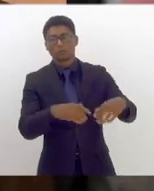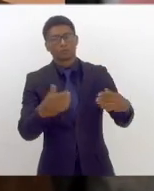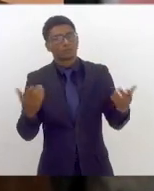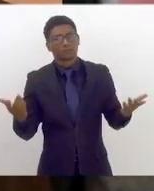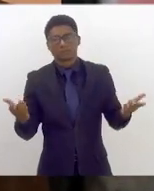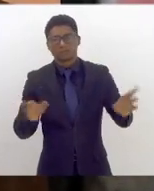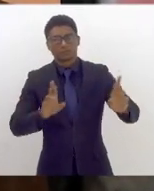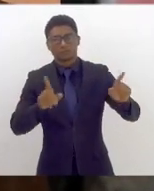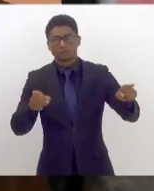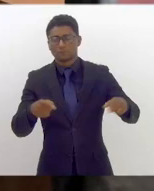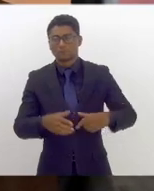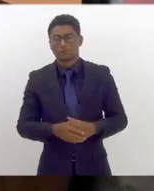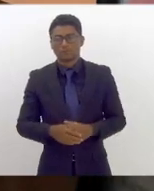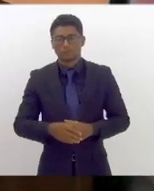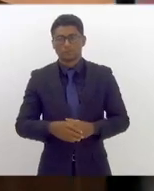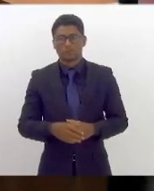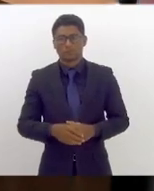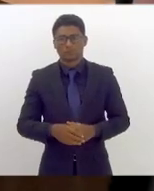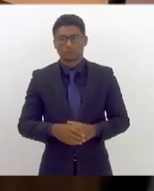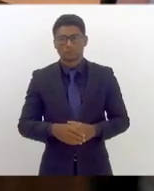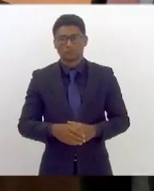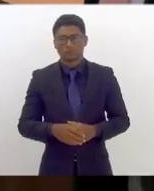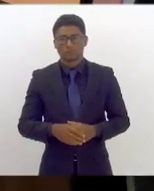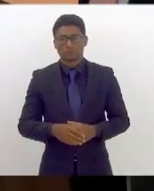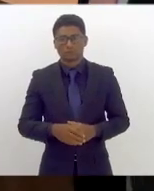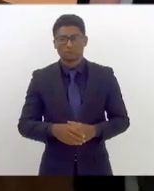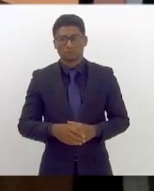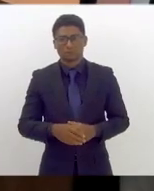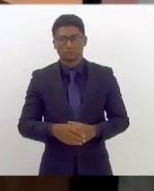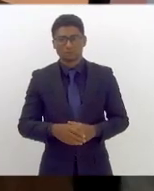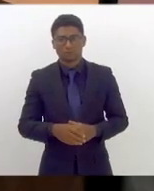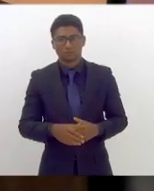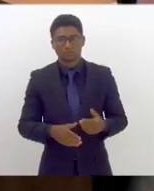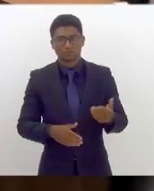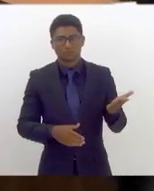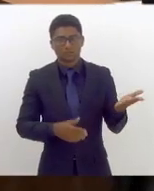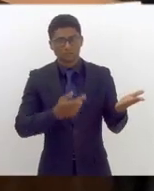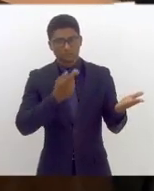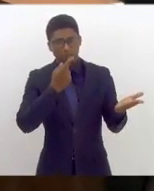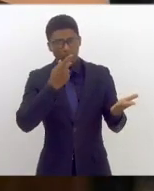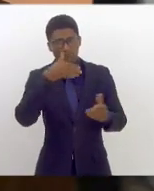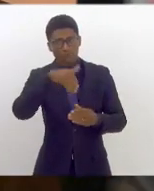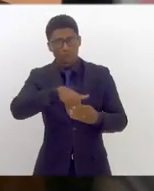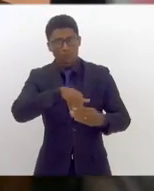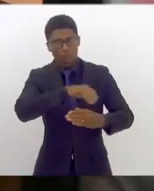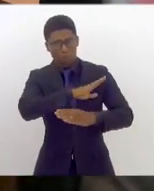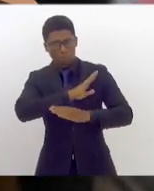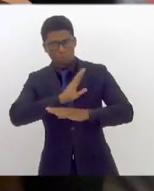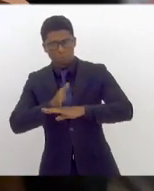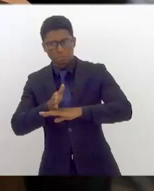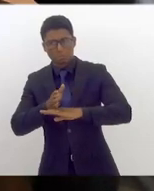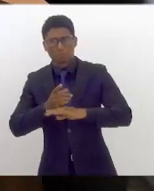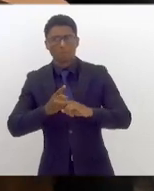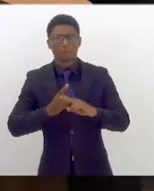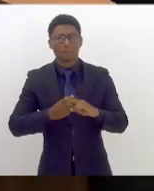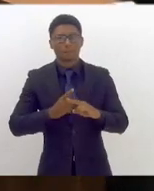voto com voto que ele fez questão de derrotar Porque